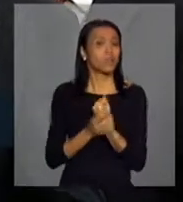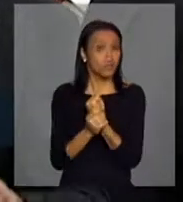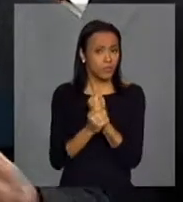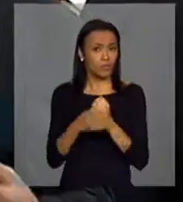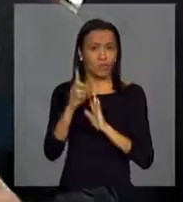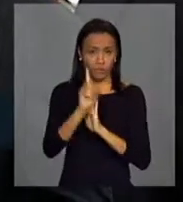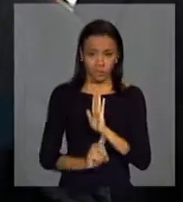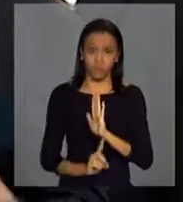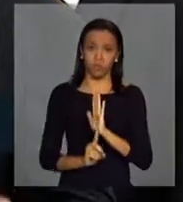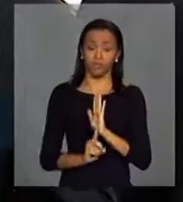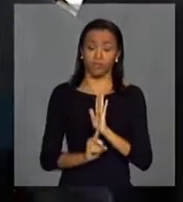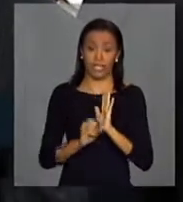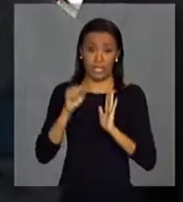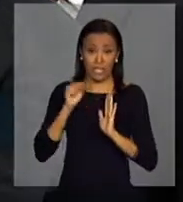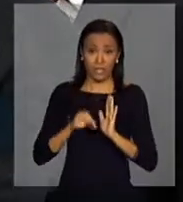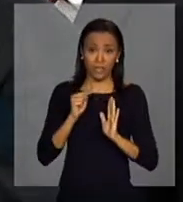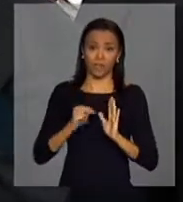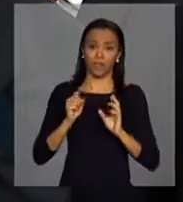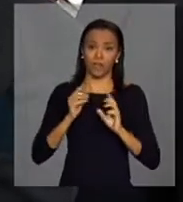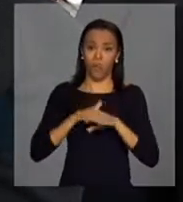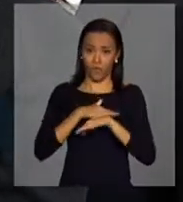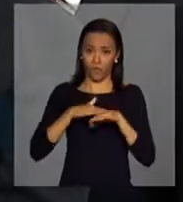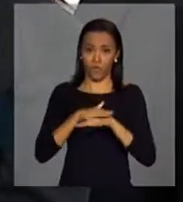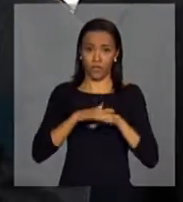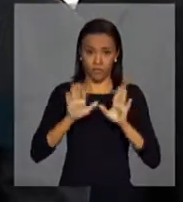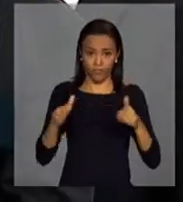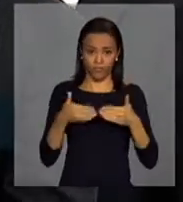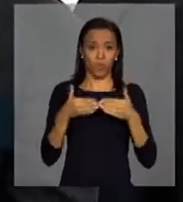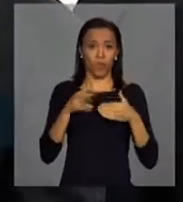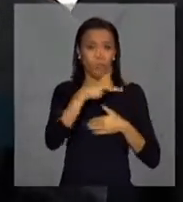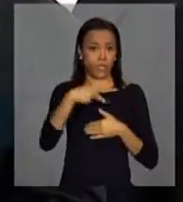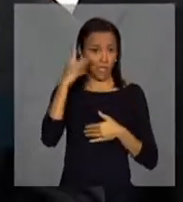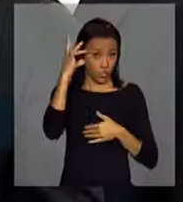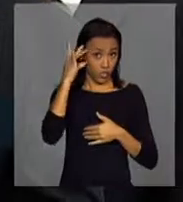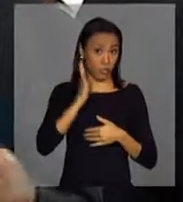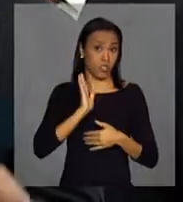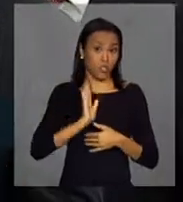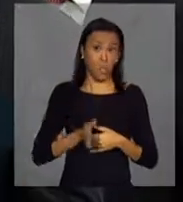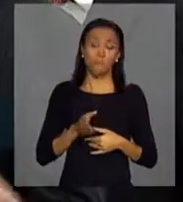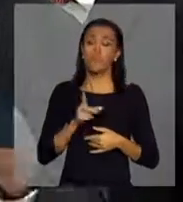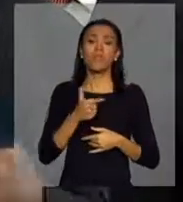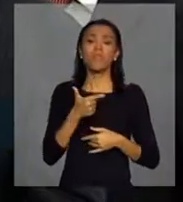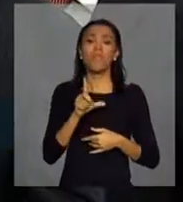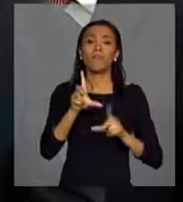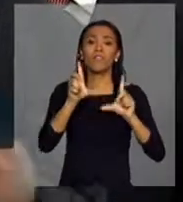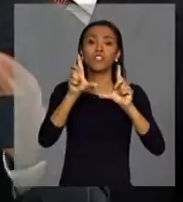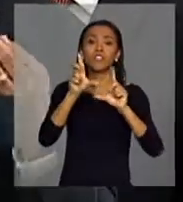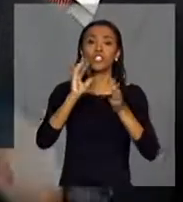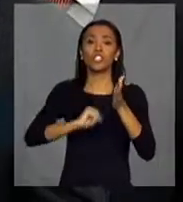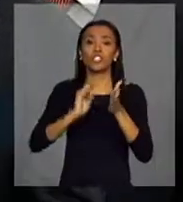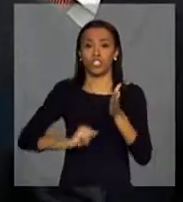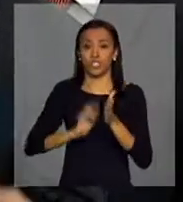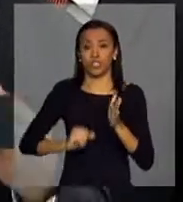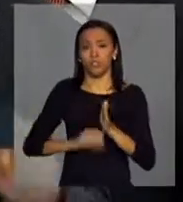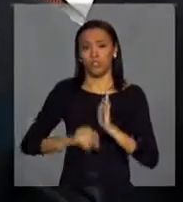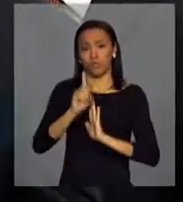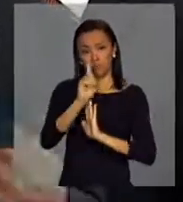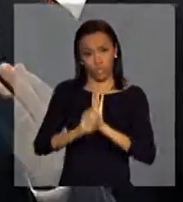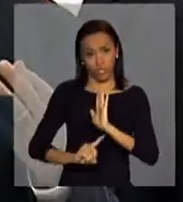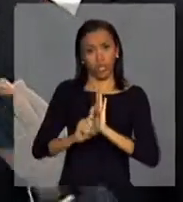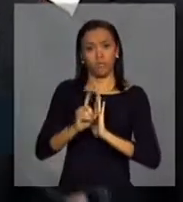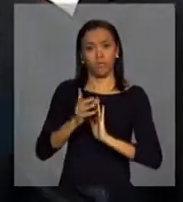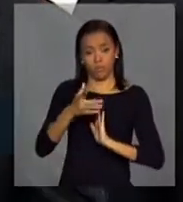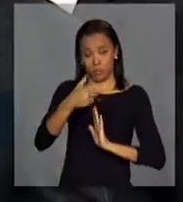haverá, e nesse entendimento nós firmamos com a presidenta Dilma, não haverá redução de direitos dos trabalhadores